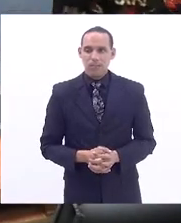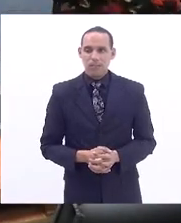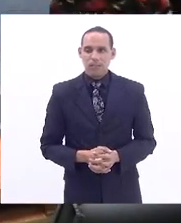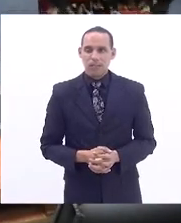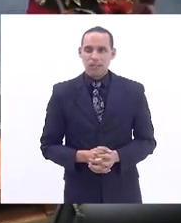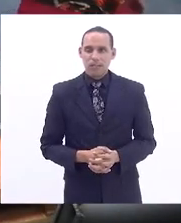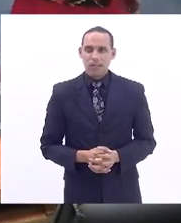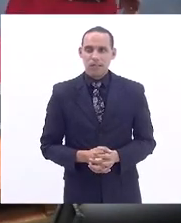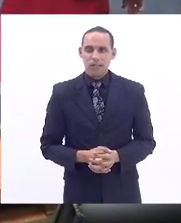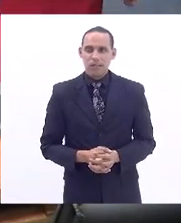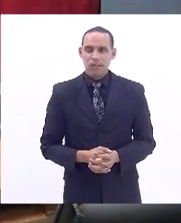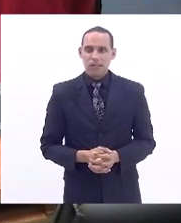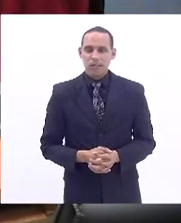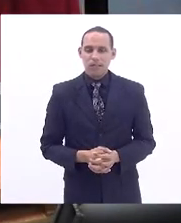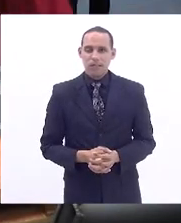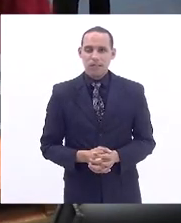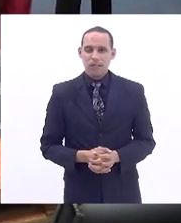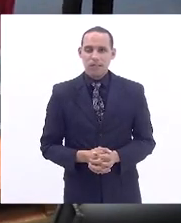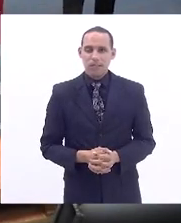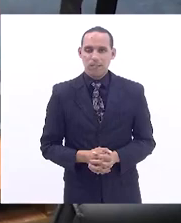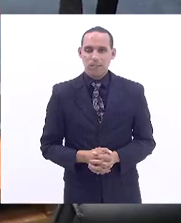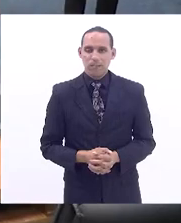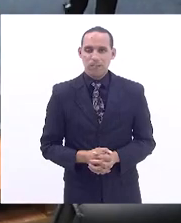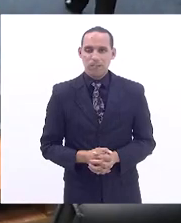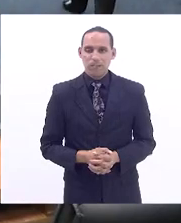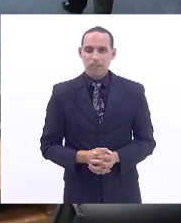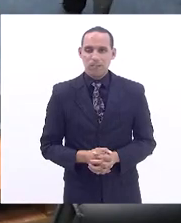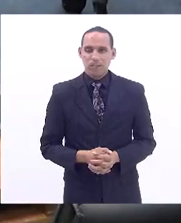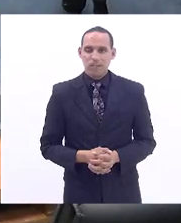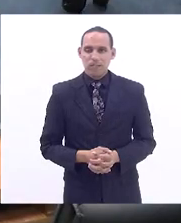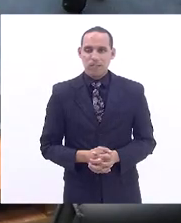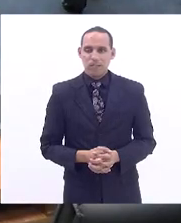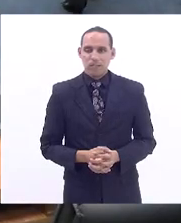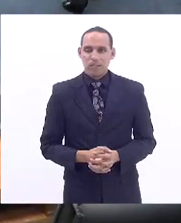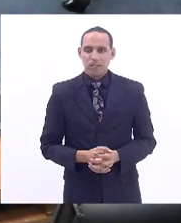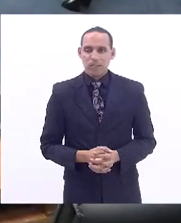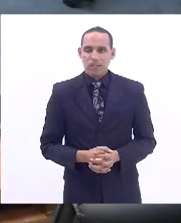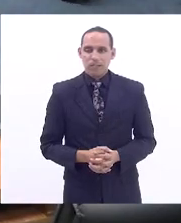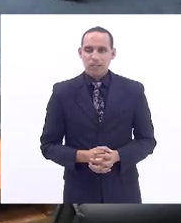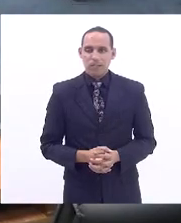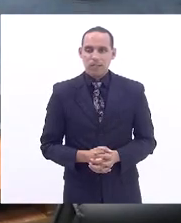E aí Oi hoje Áries